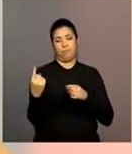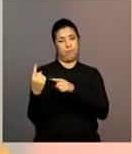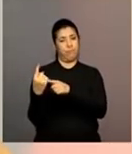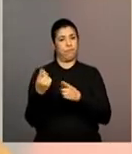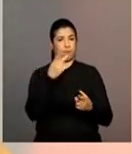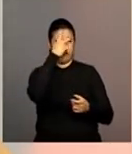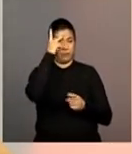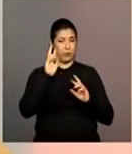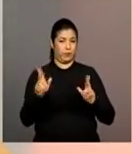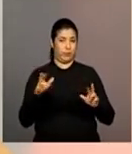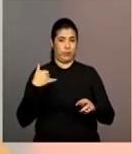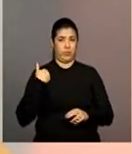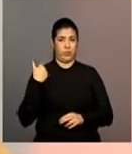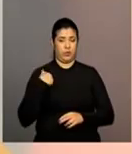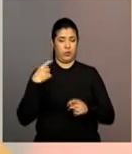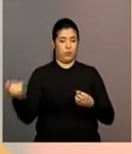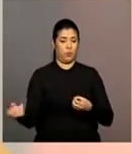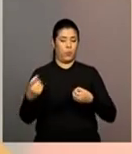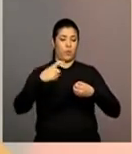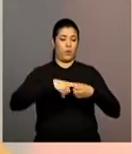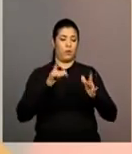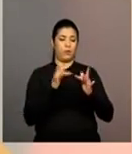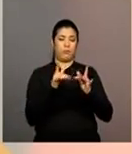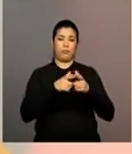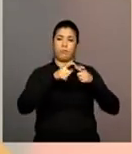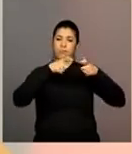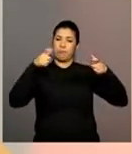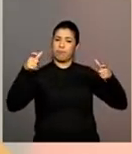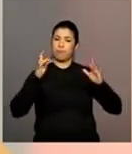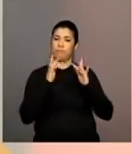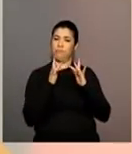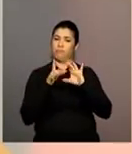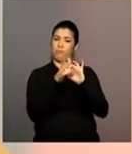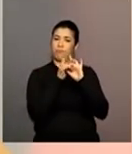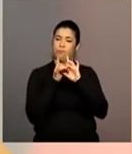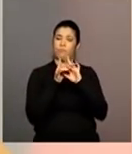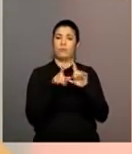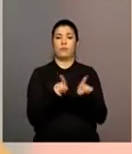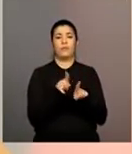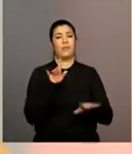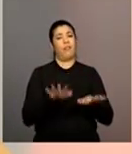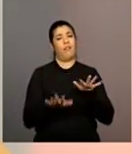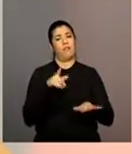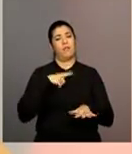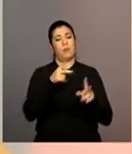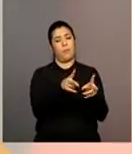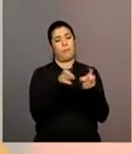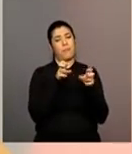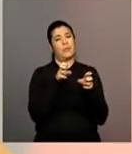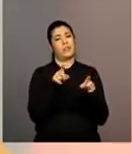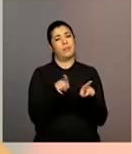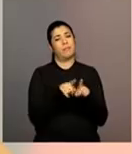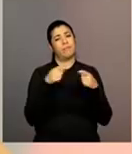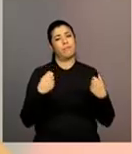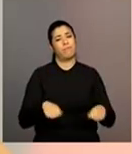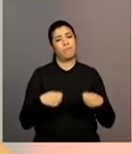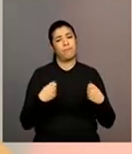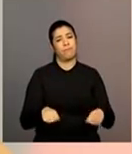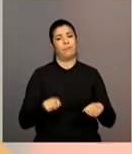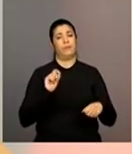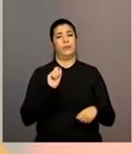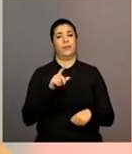vínculos né a ampliação desses vínculos e e muitas vezes são identificados demandas que